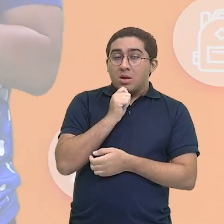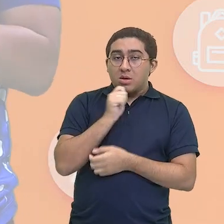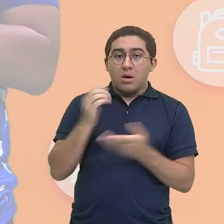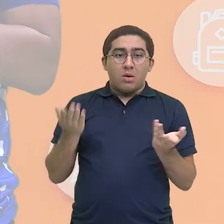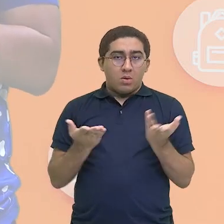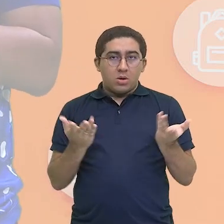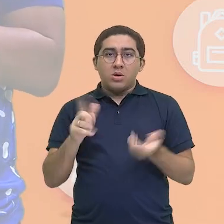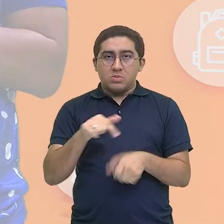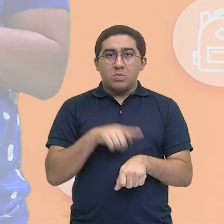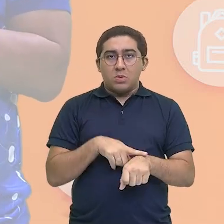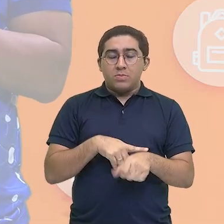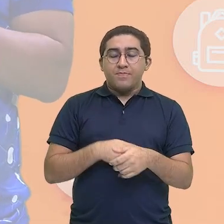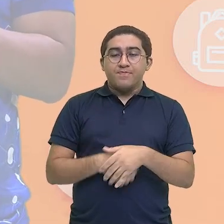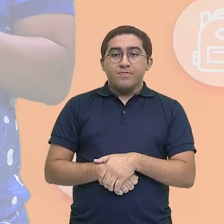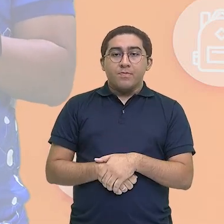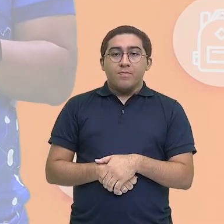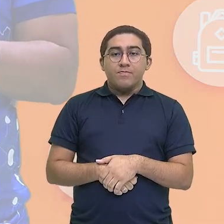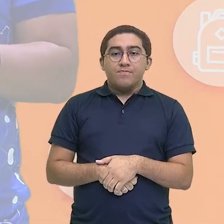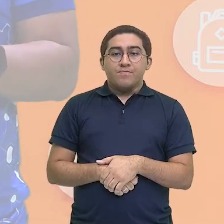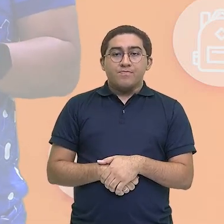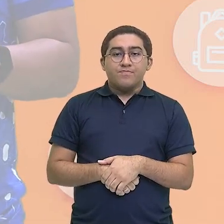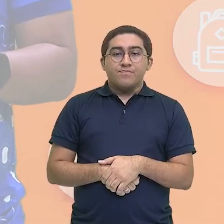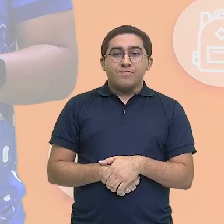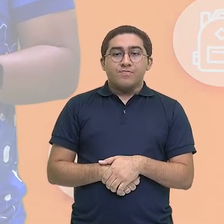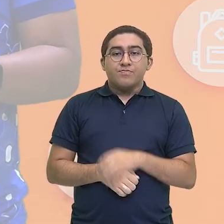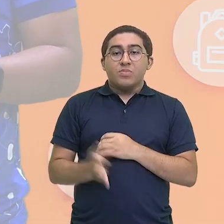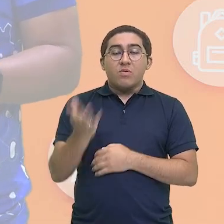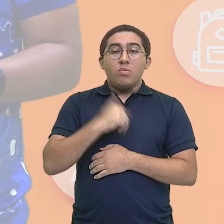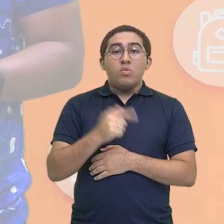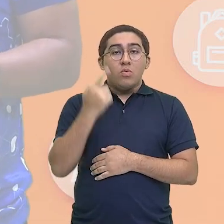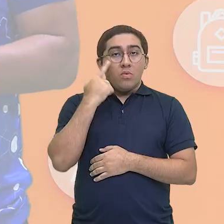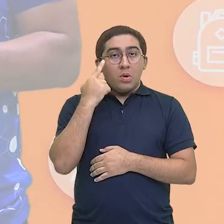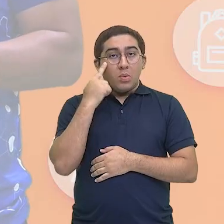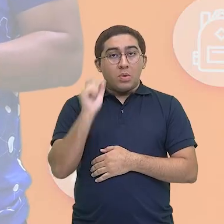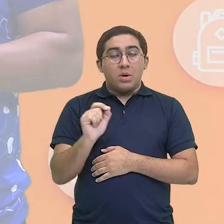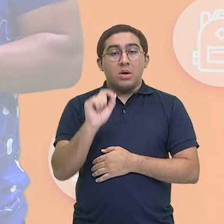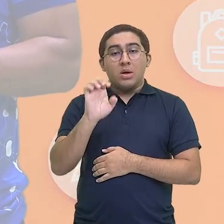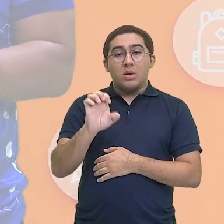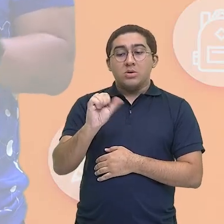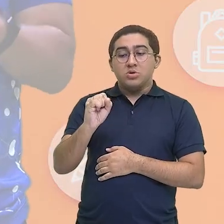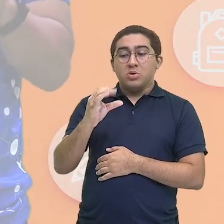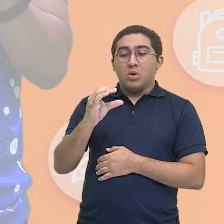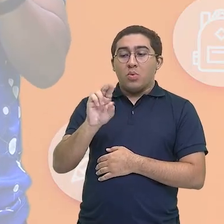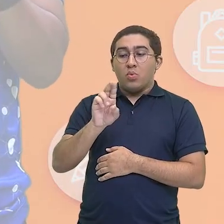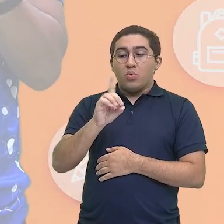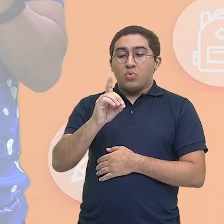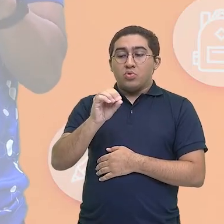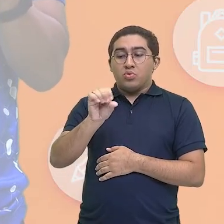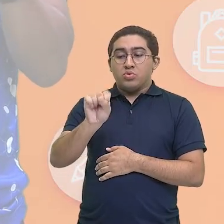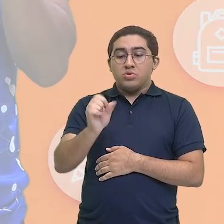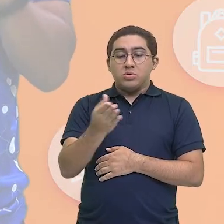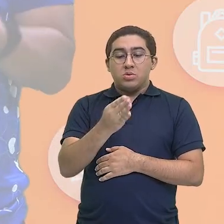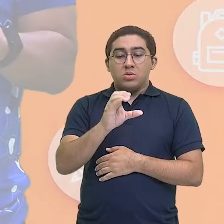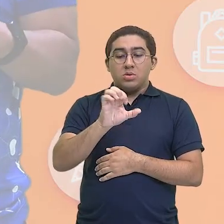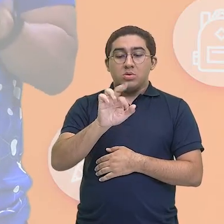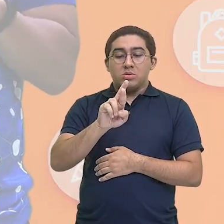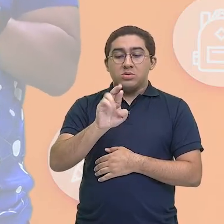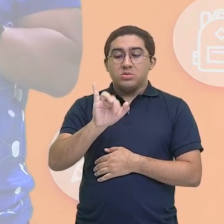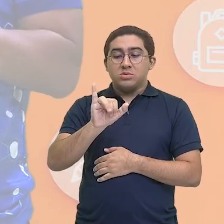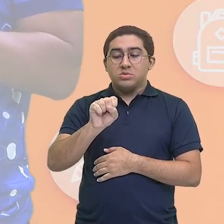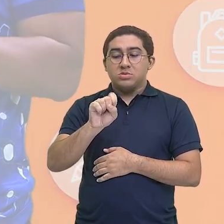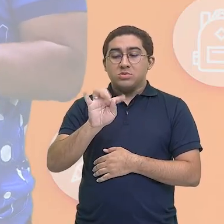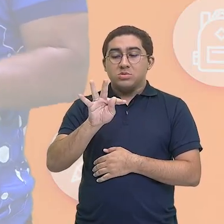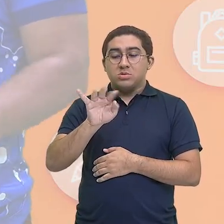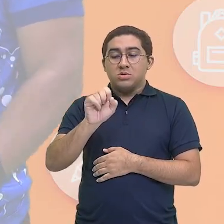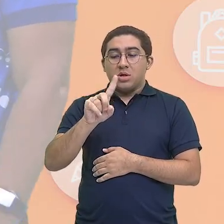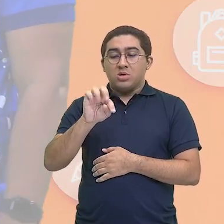Vamos começar então verificando sobre os chamados escudos cristalinos, que é os chamados crátons, isso que a